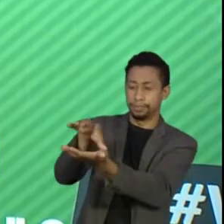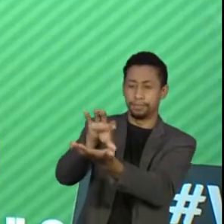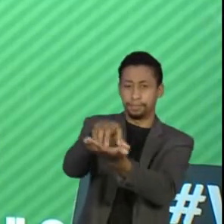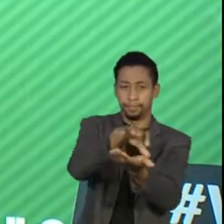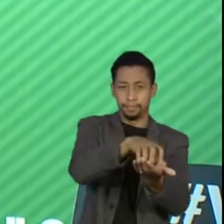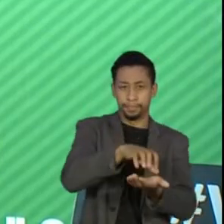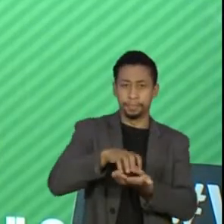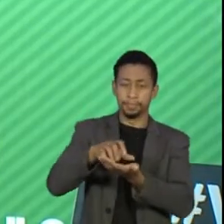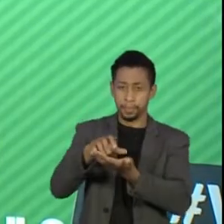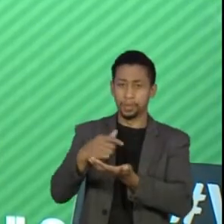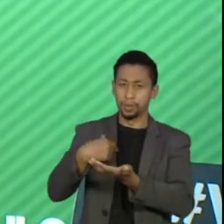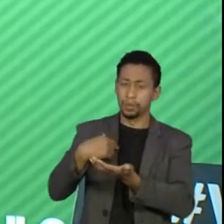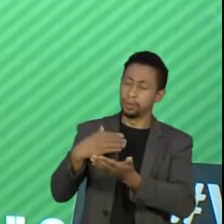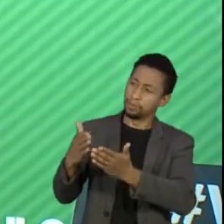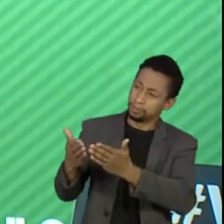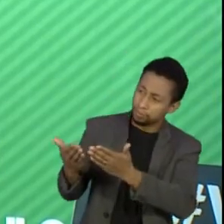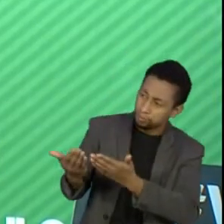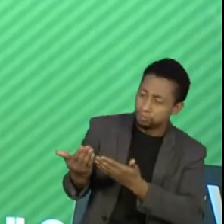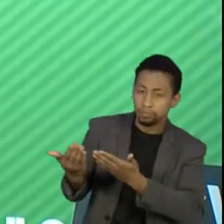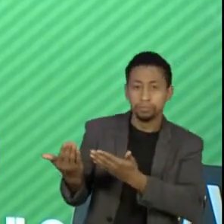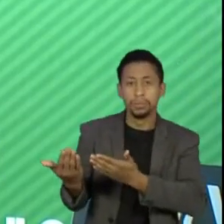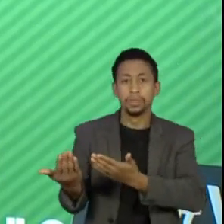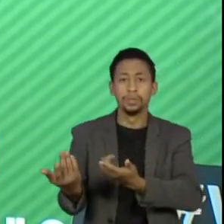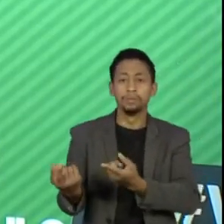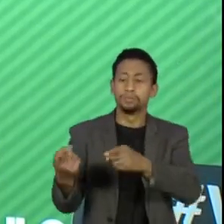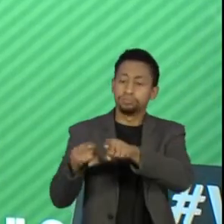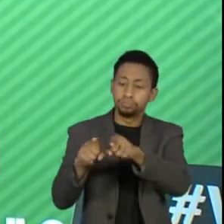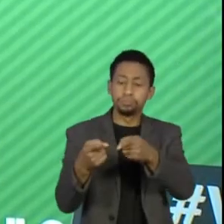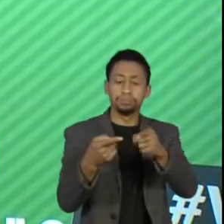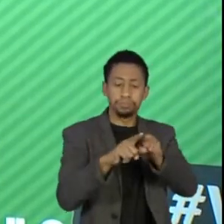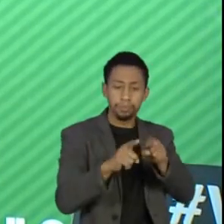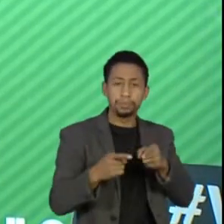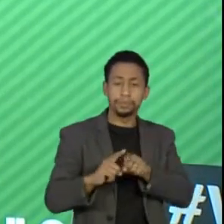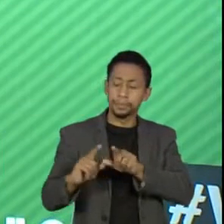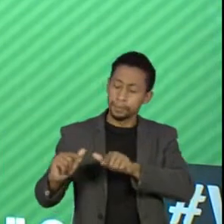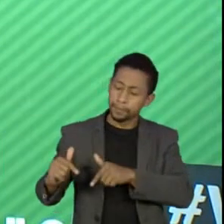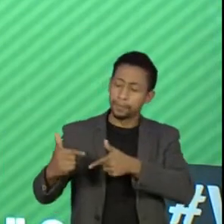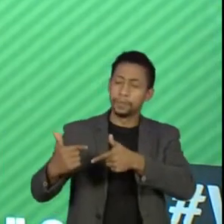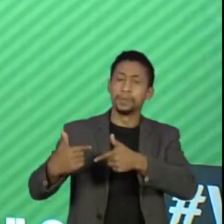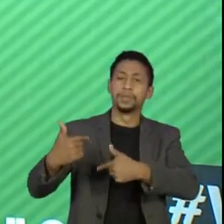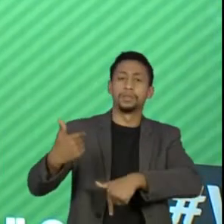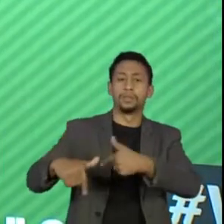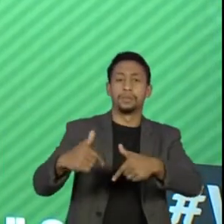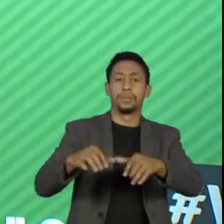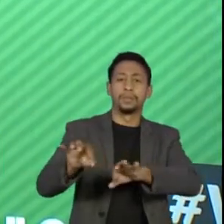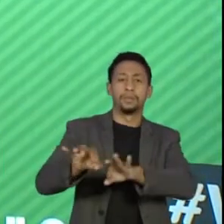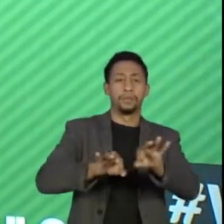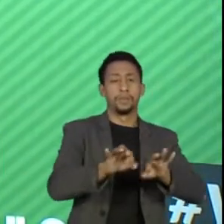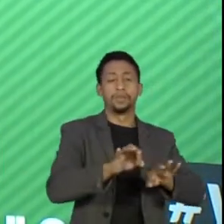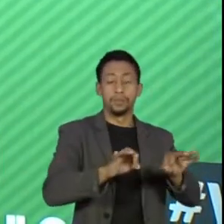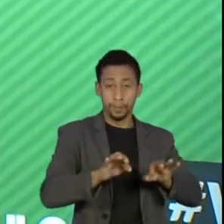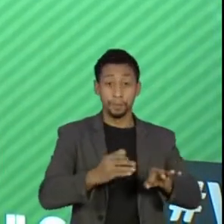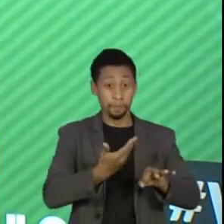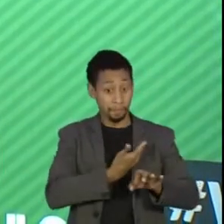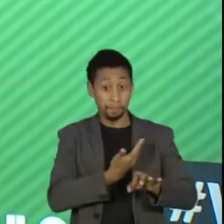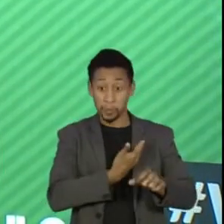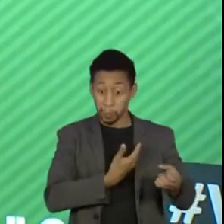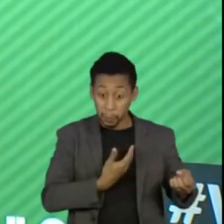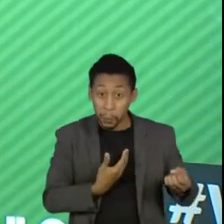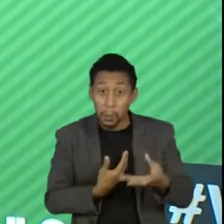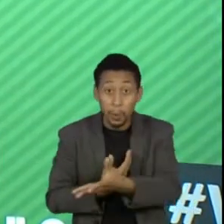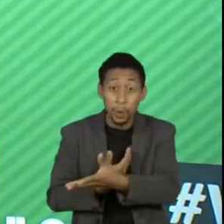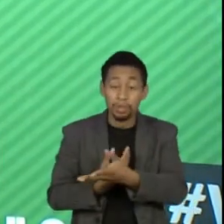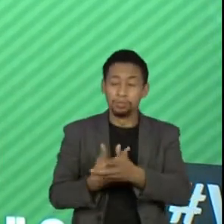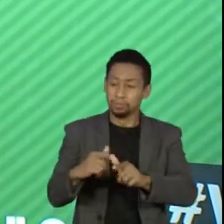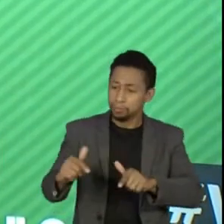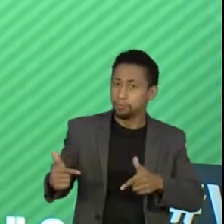para fazer parte do estudo. Muitos colegas de velhas batalhas, novos colegas em novas batalhas, e